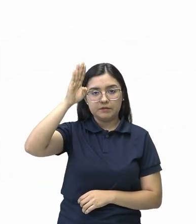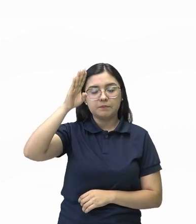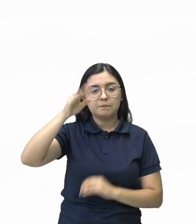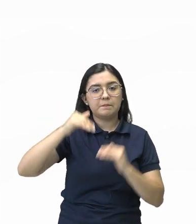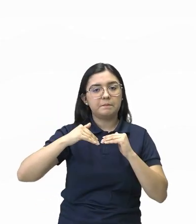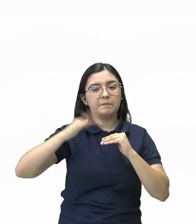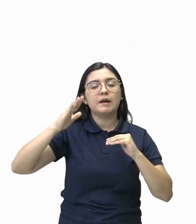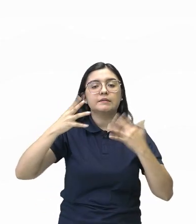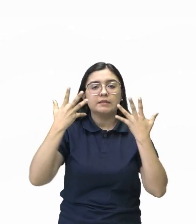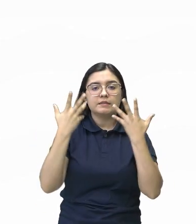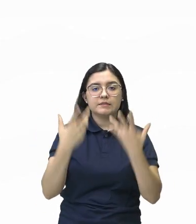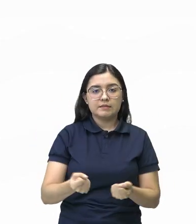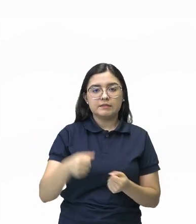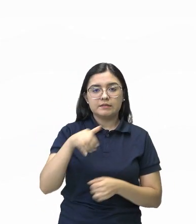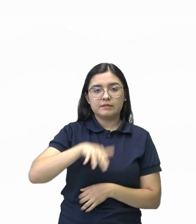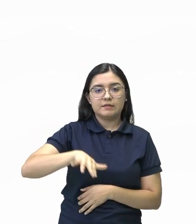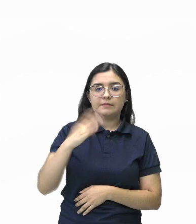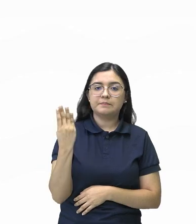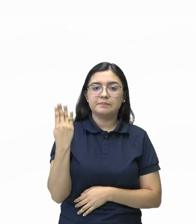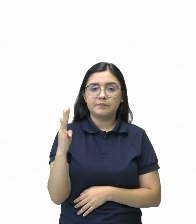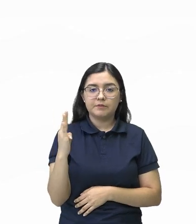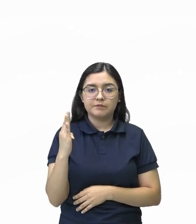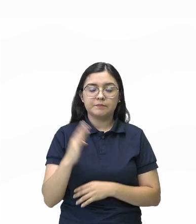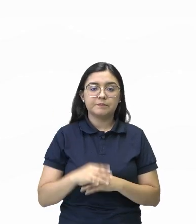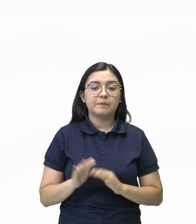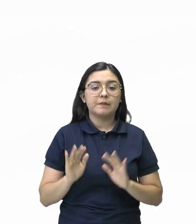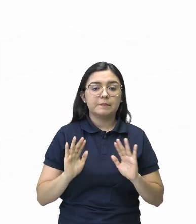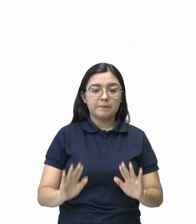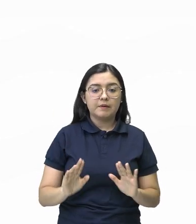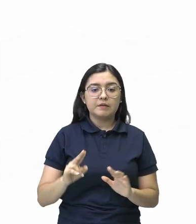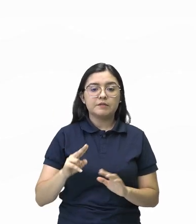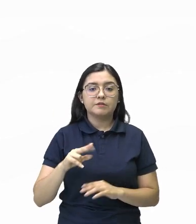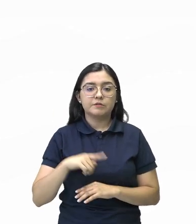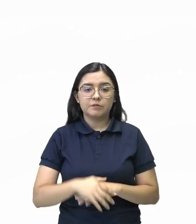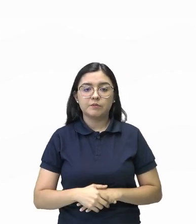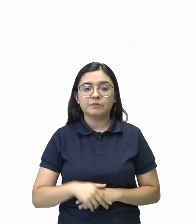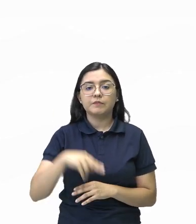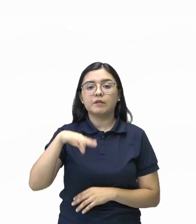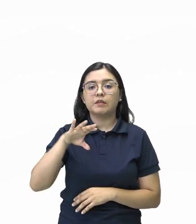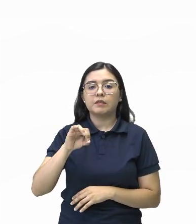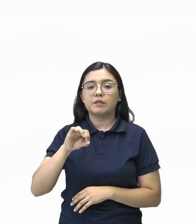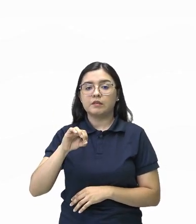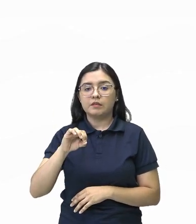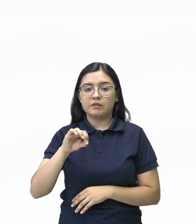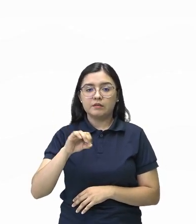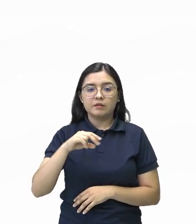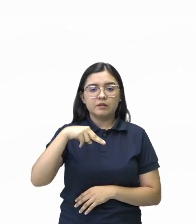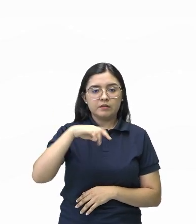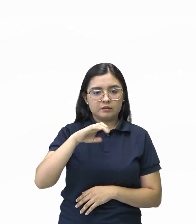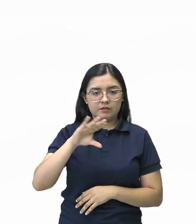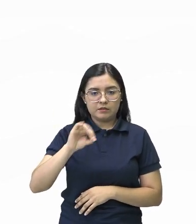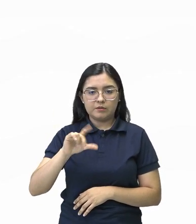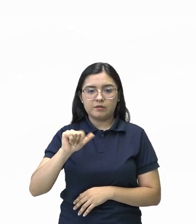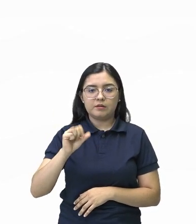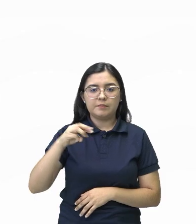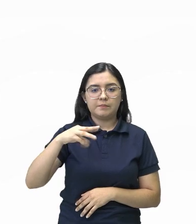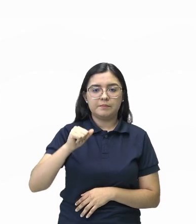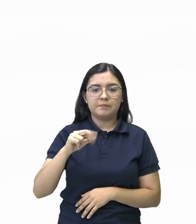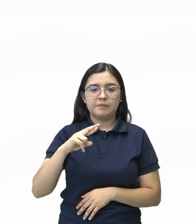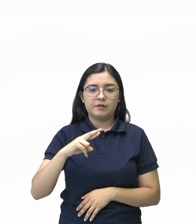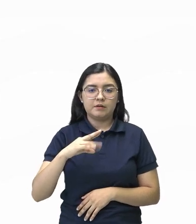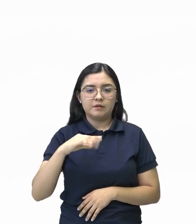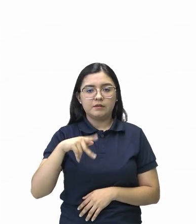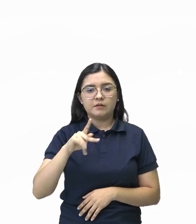mais aceita dentro da biologia. Já o neolamarquismo, nós temos aí uma corrente